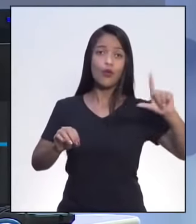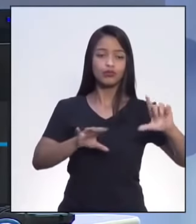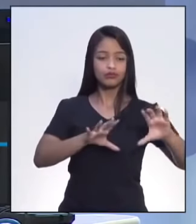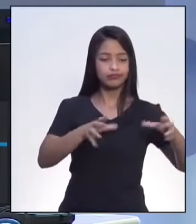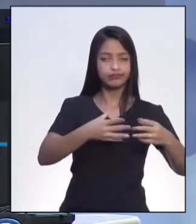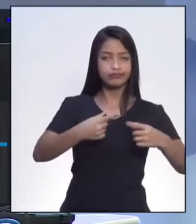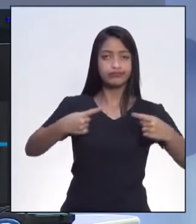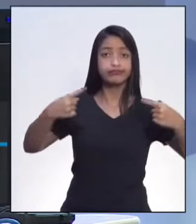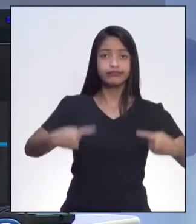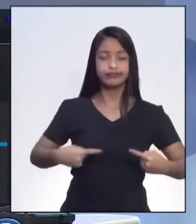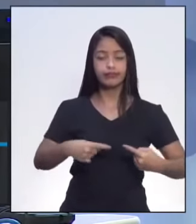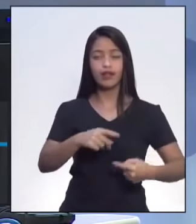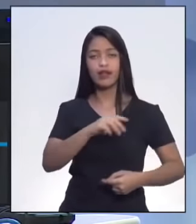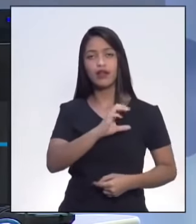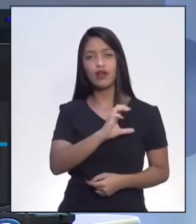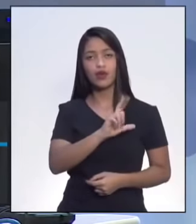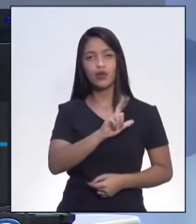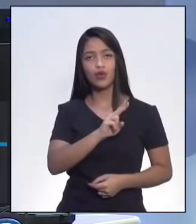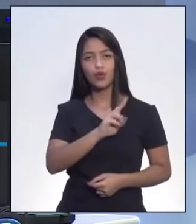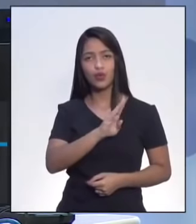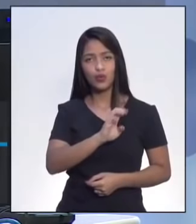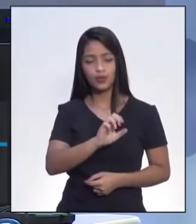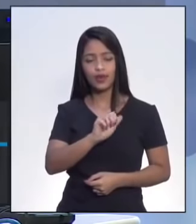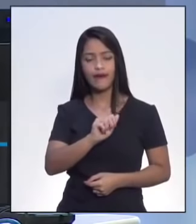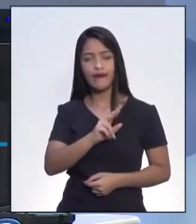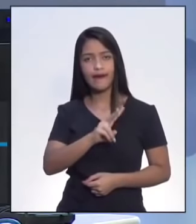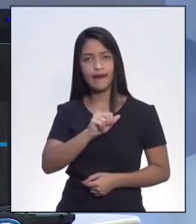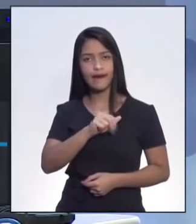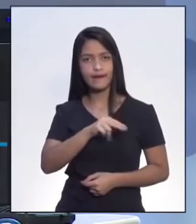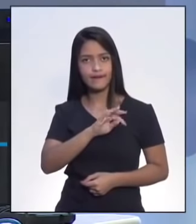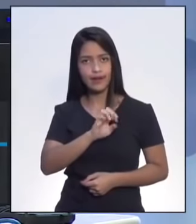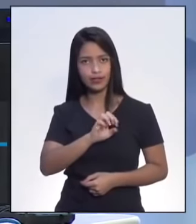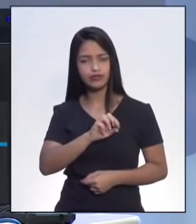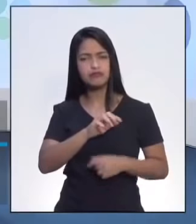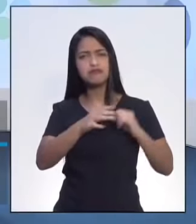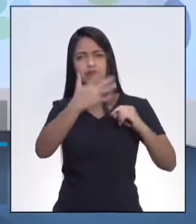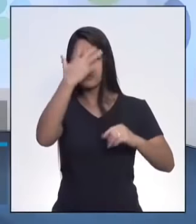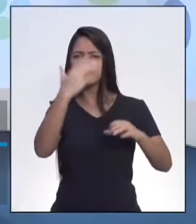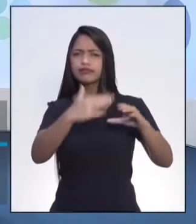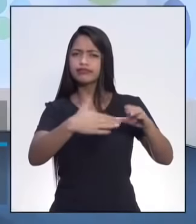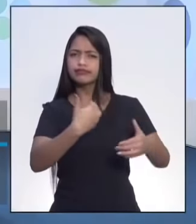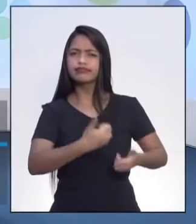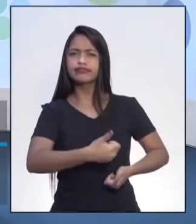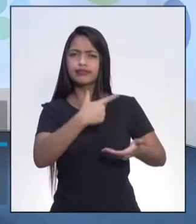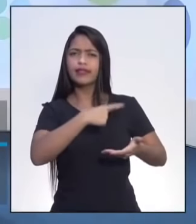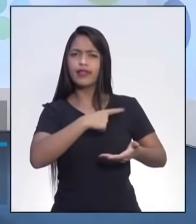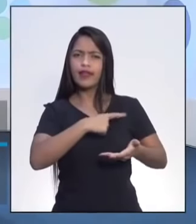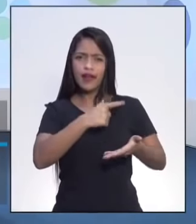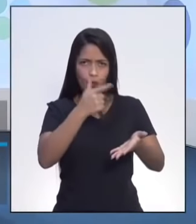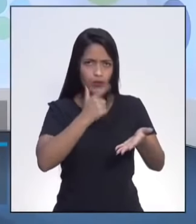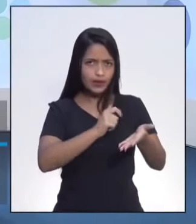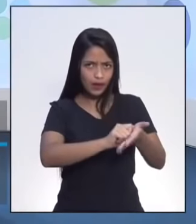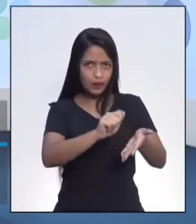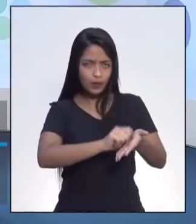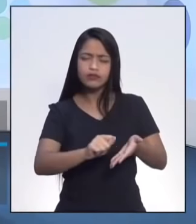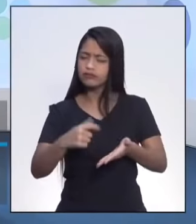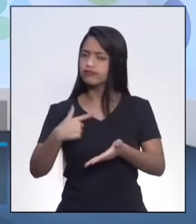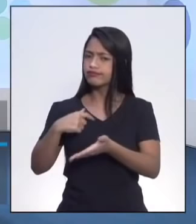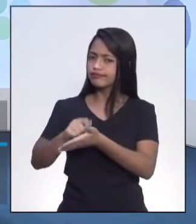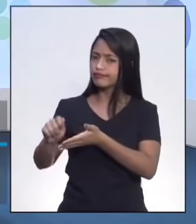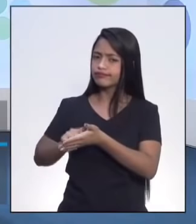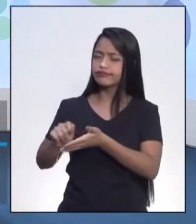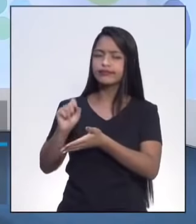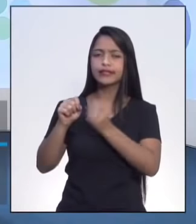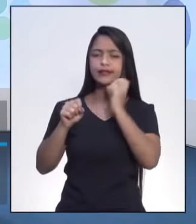Avante. Alguém chegou a colocar, você conseguiu anotar, Déia? Olha, eu anotei aqui alguns que